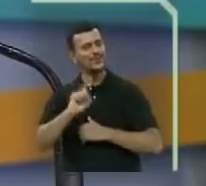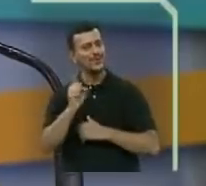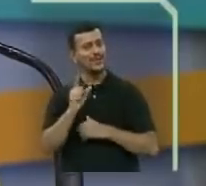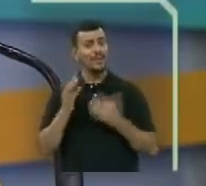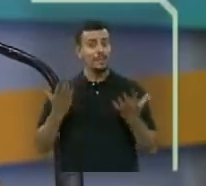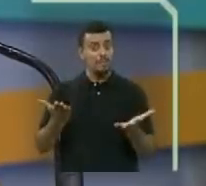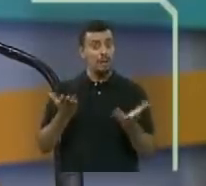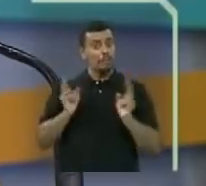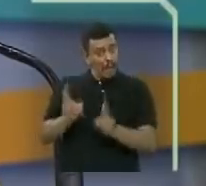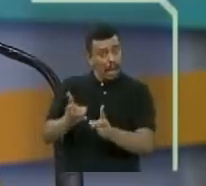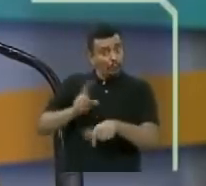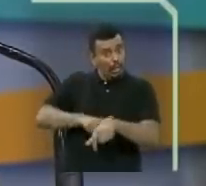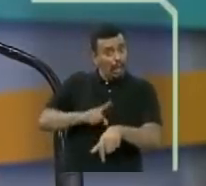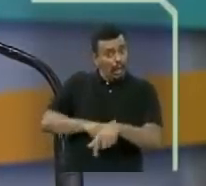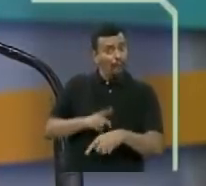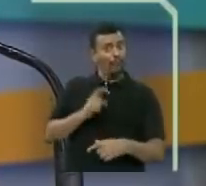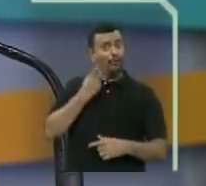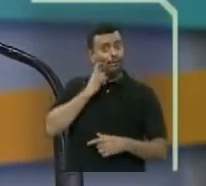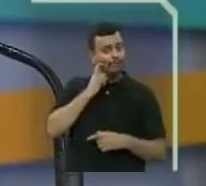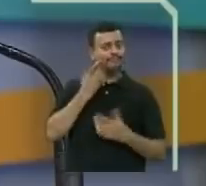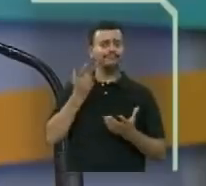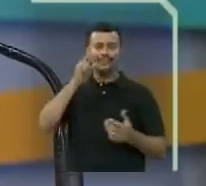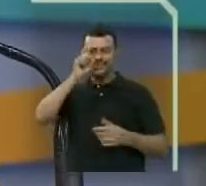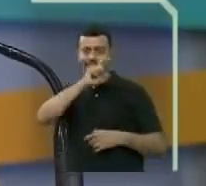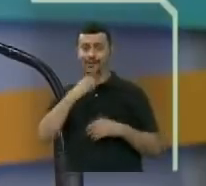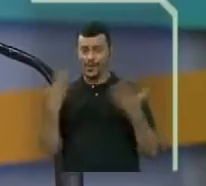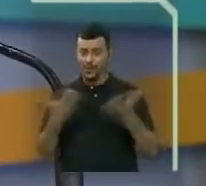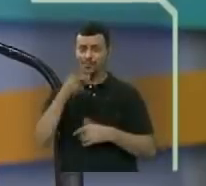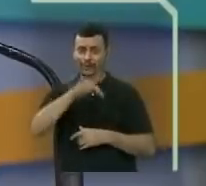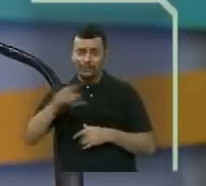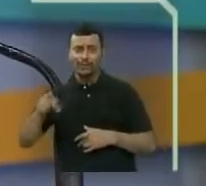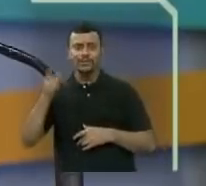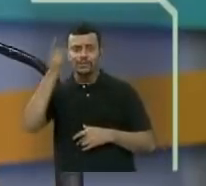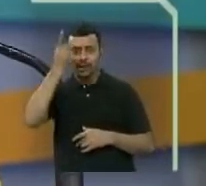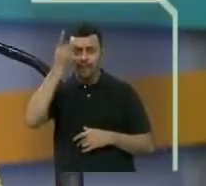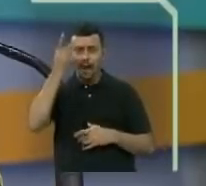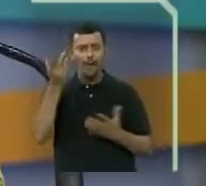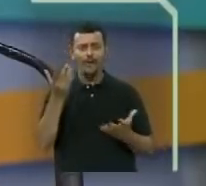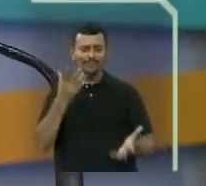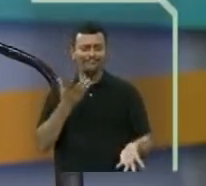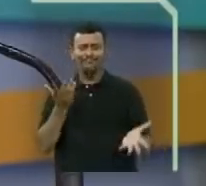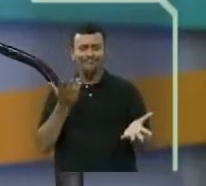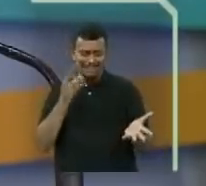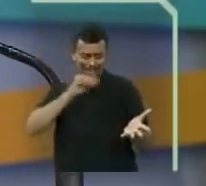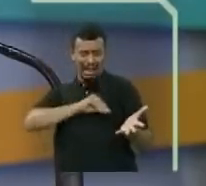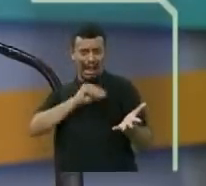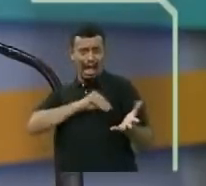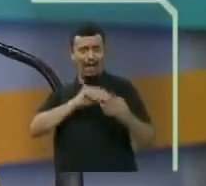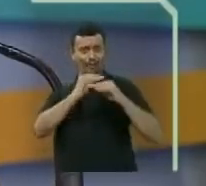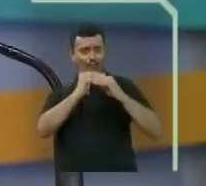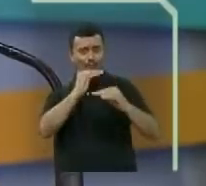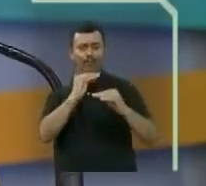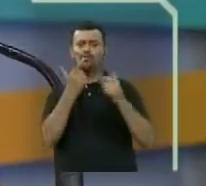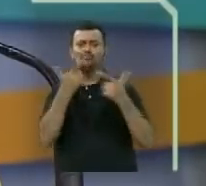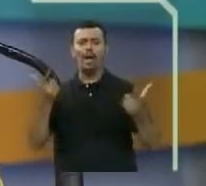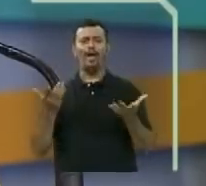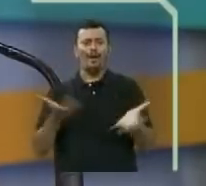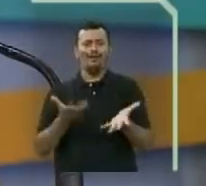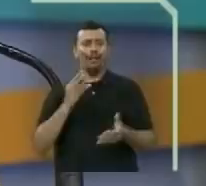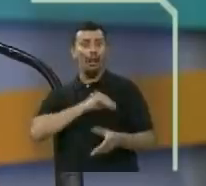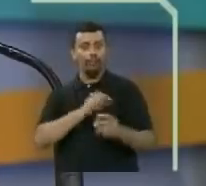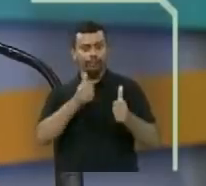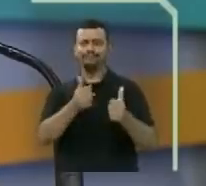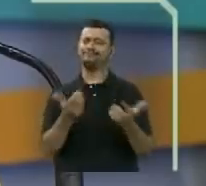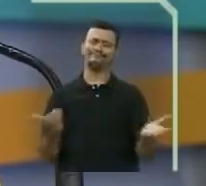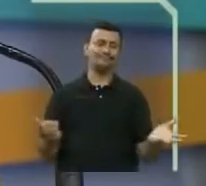não podemos deixar de lembrar que professor em São Paulo não ganha sequer o piso nacional do magistério. E, portanto,